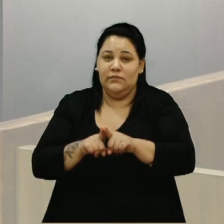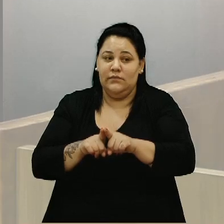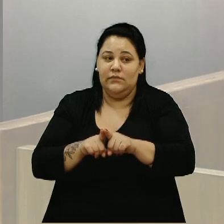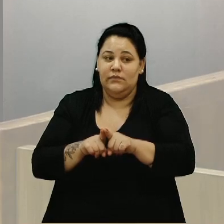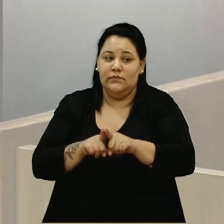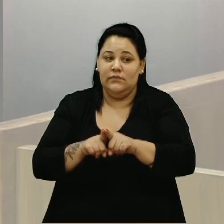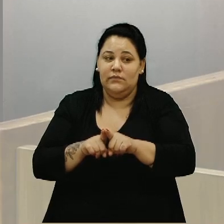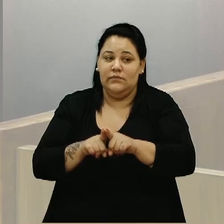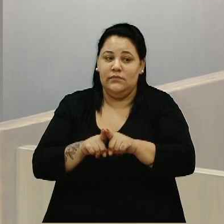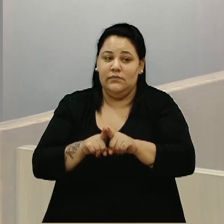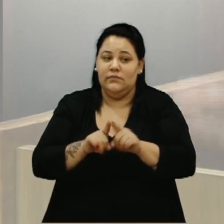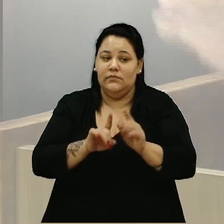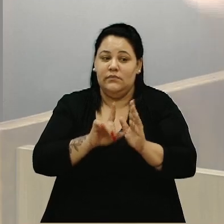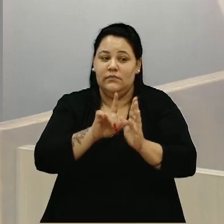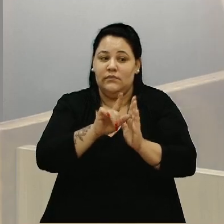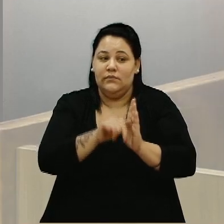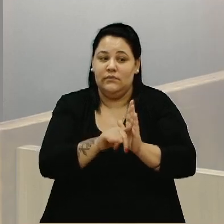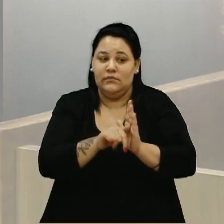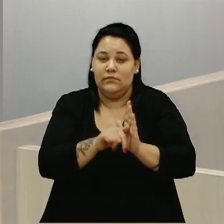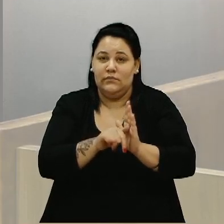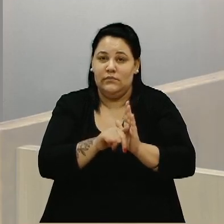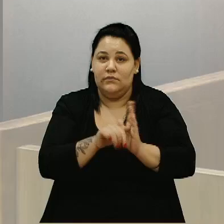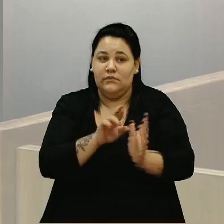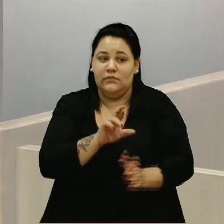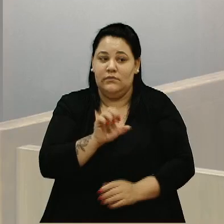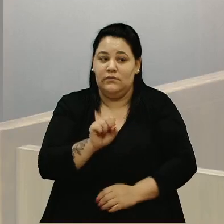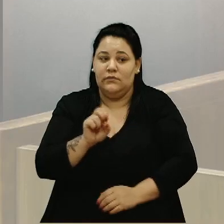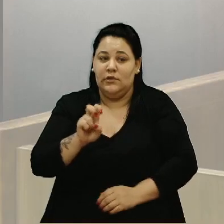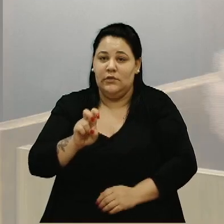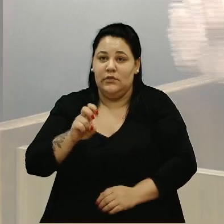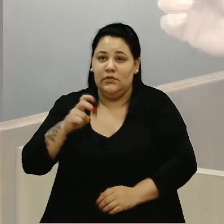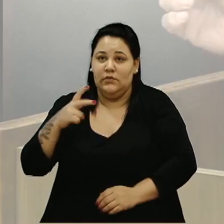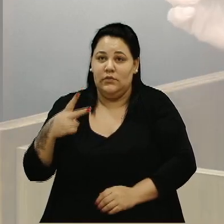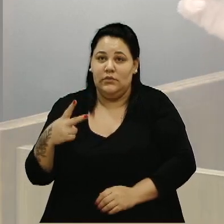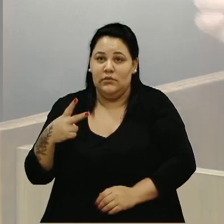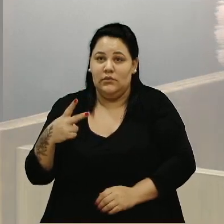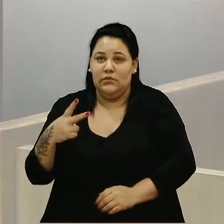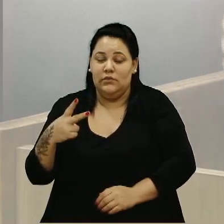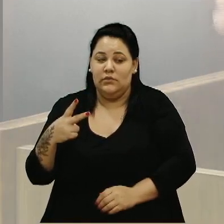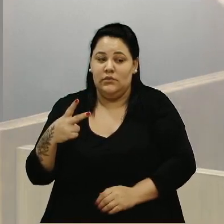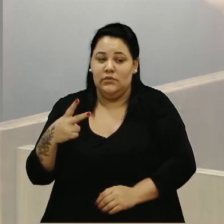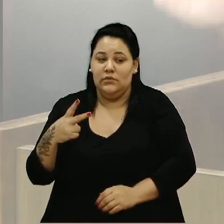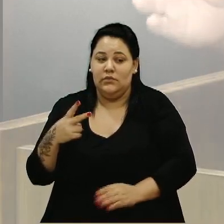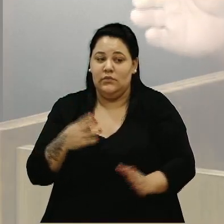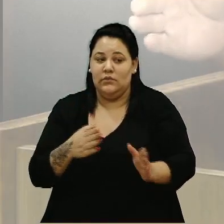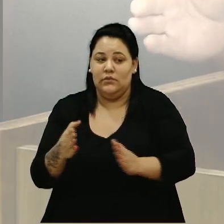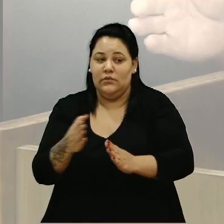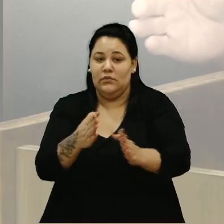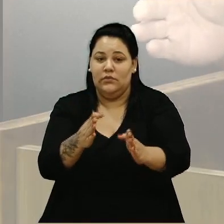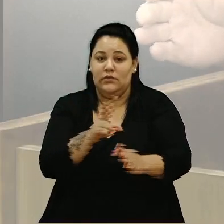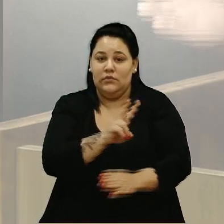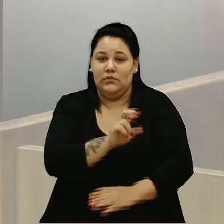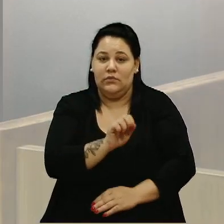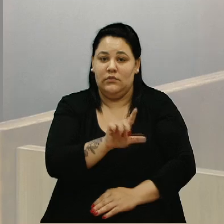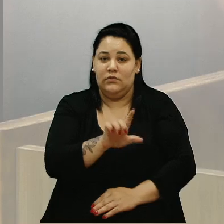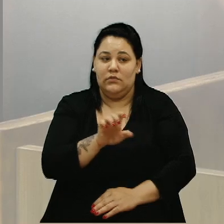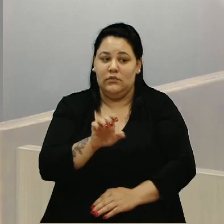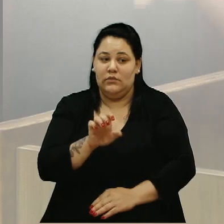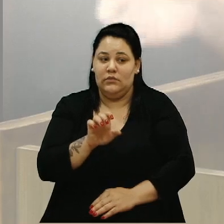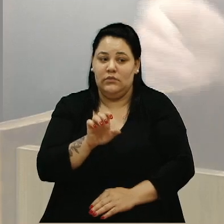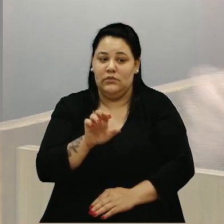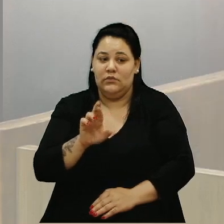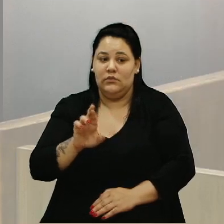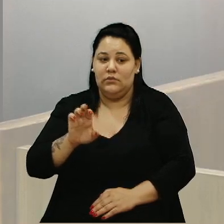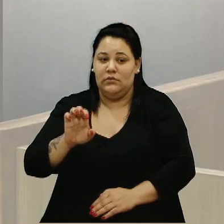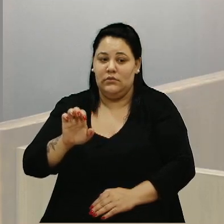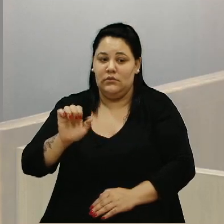RS 452 em direção ao Vale Real. Ali tem uma ponte no Bananal, essa ponte